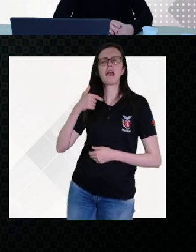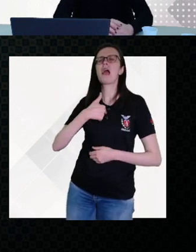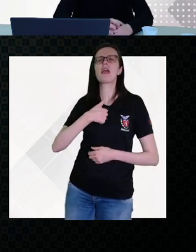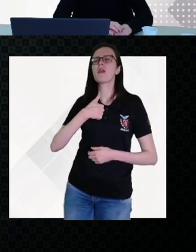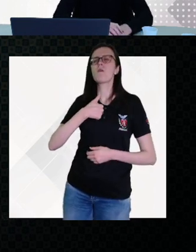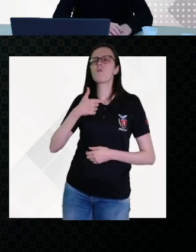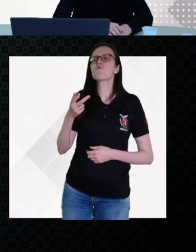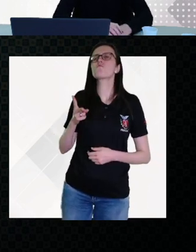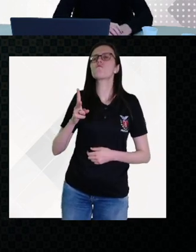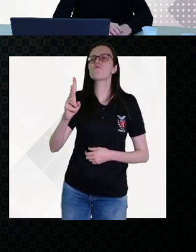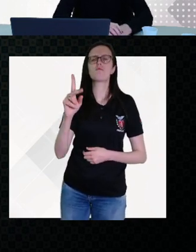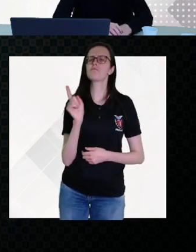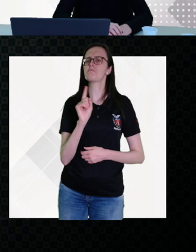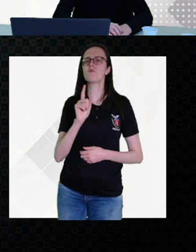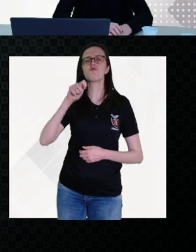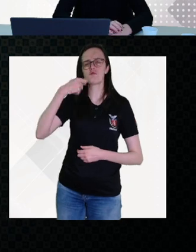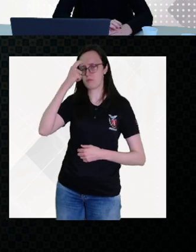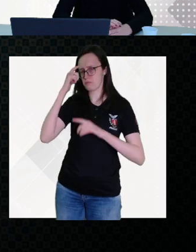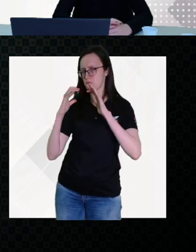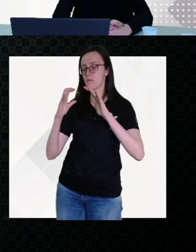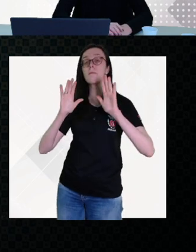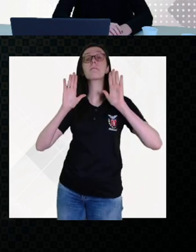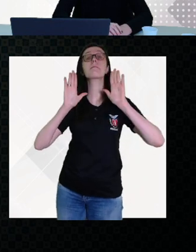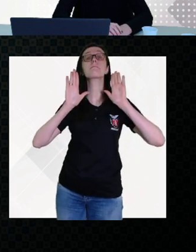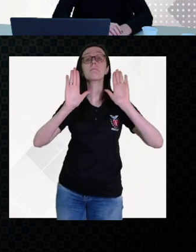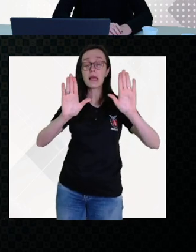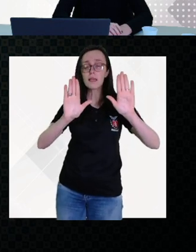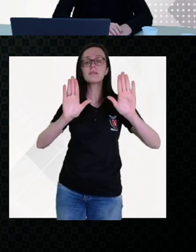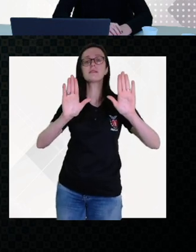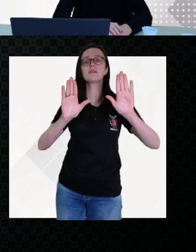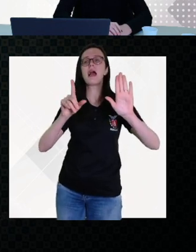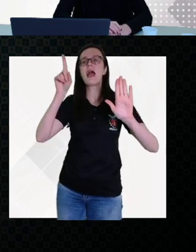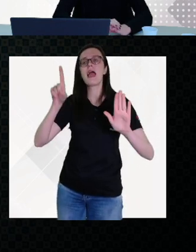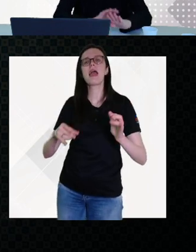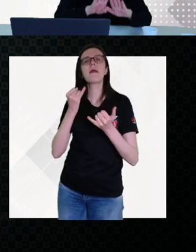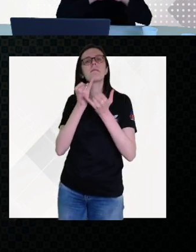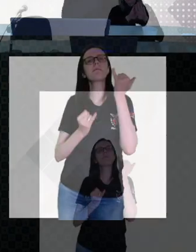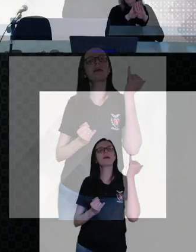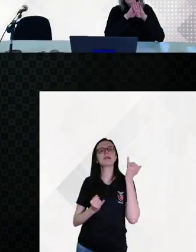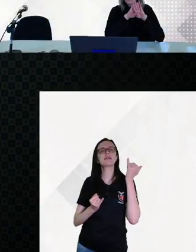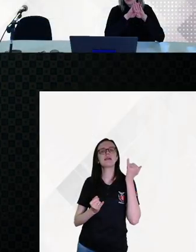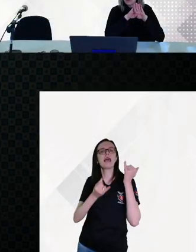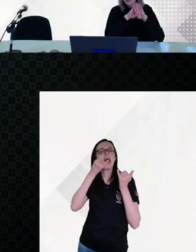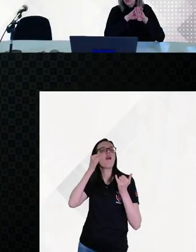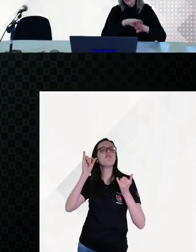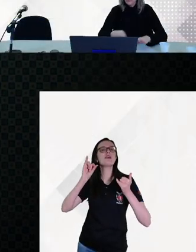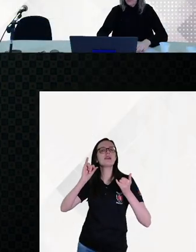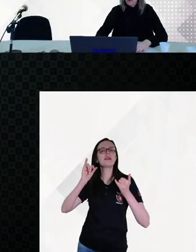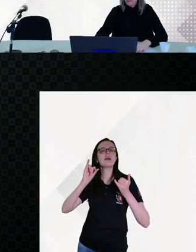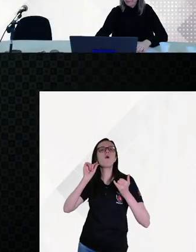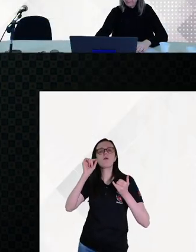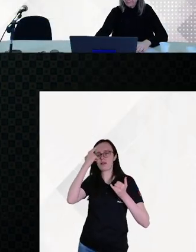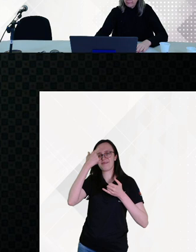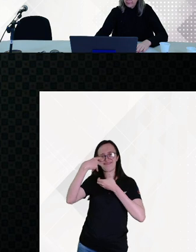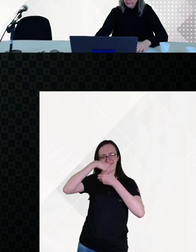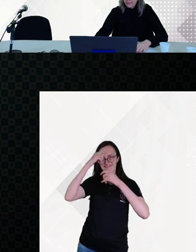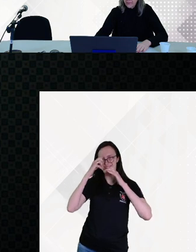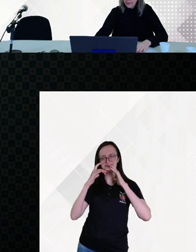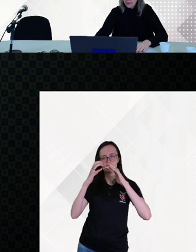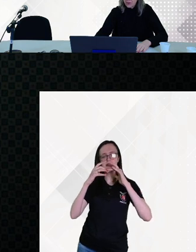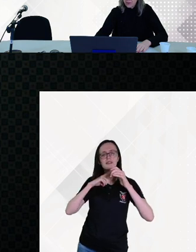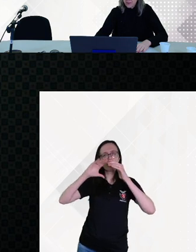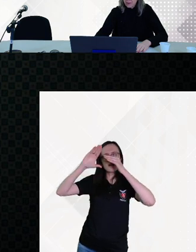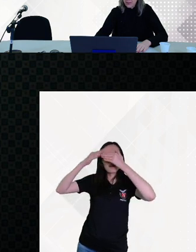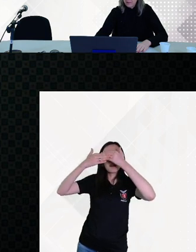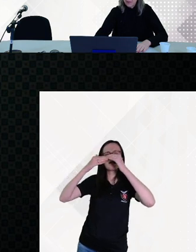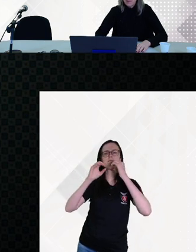ater a questões neurológicas, mas é uma abertura ou não fechamento do tubo neural.